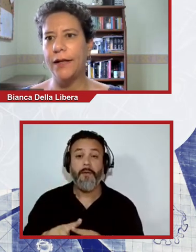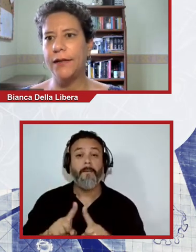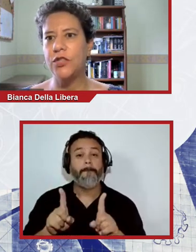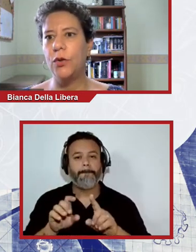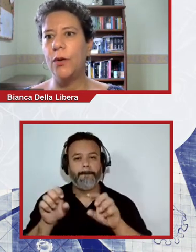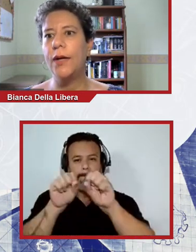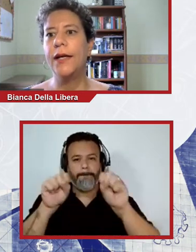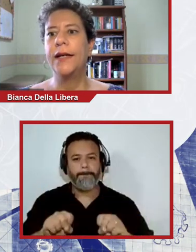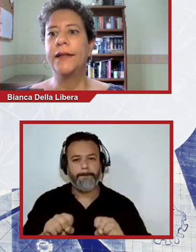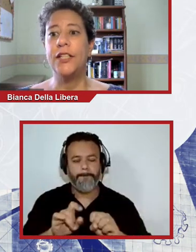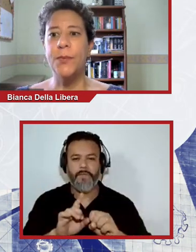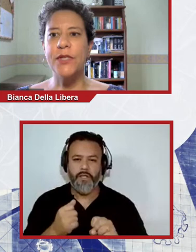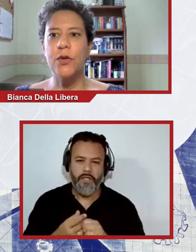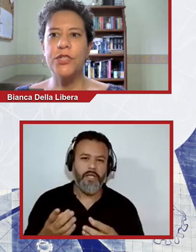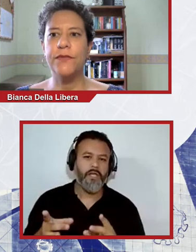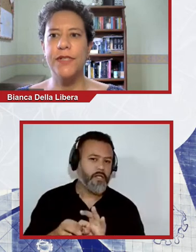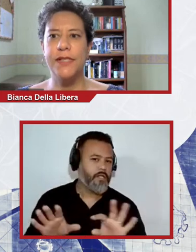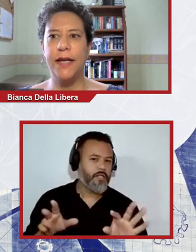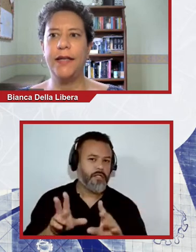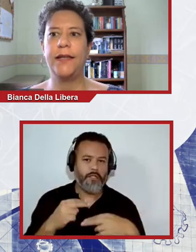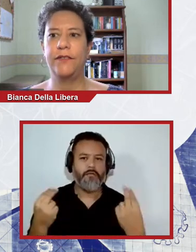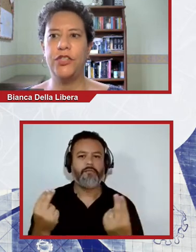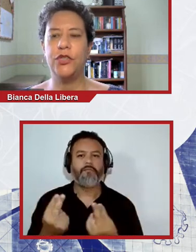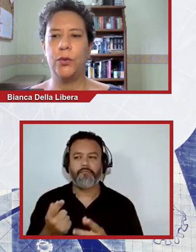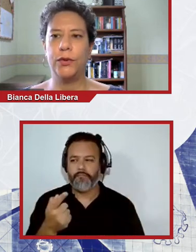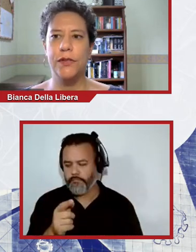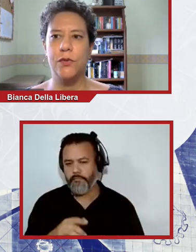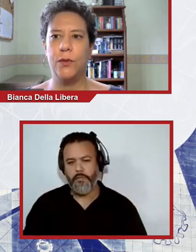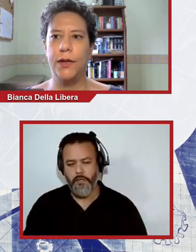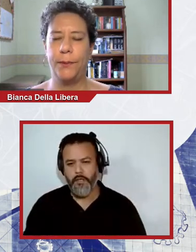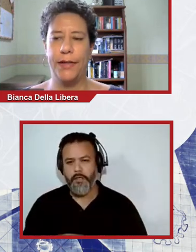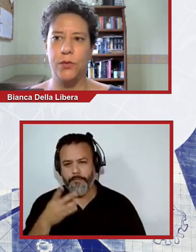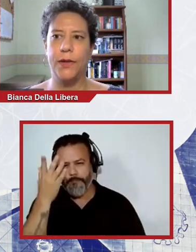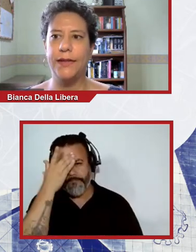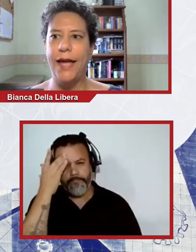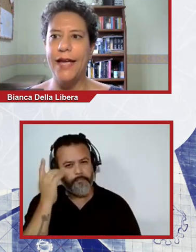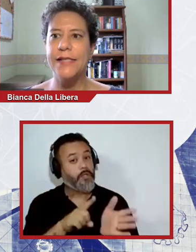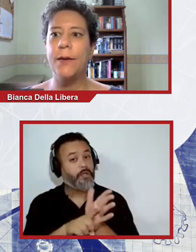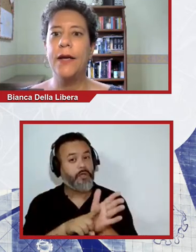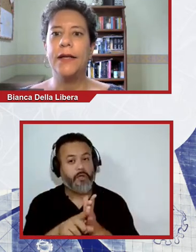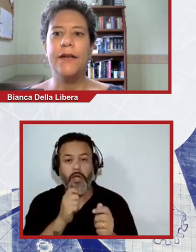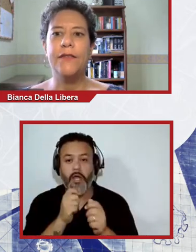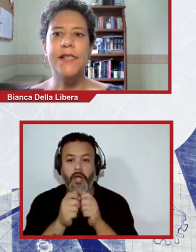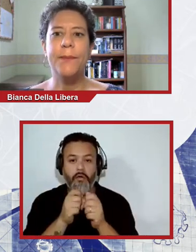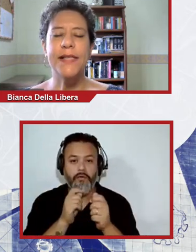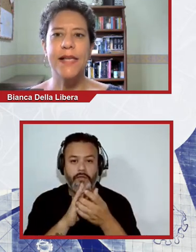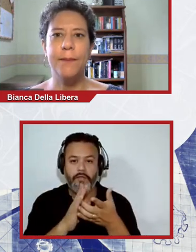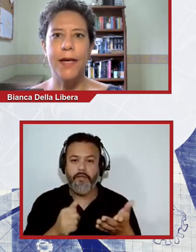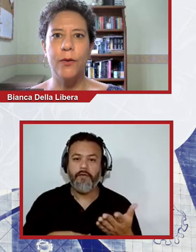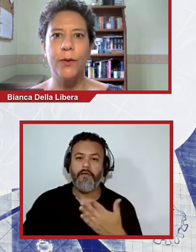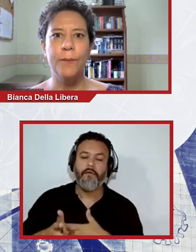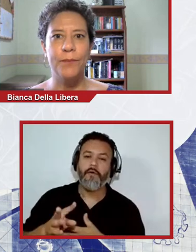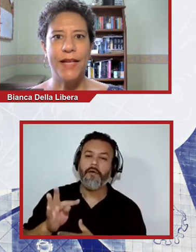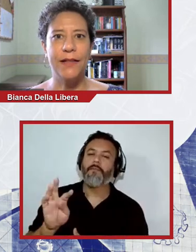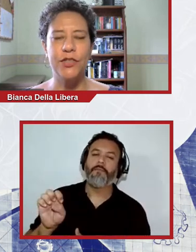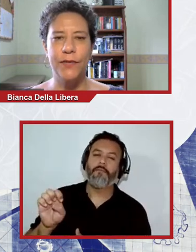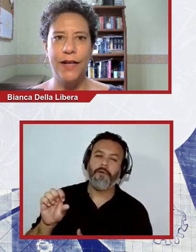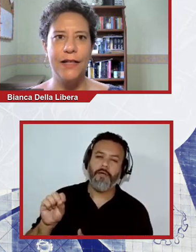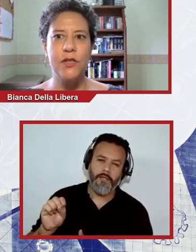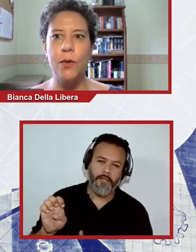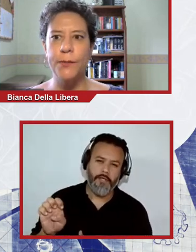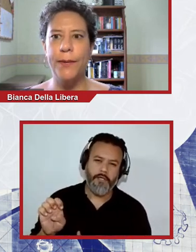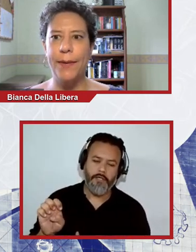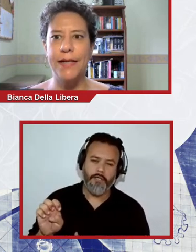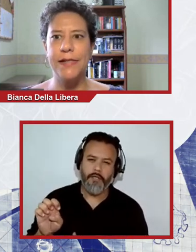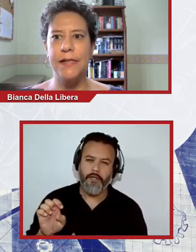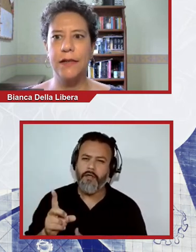o que ela deixou, das pessoas que você entrevistou para a sua tese, o que você percebeu delas